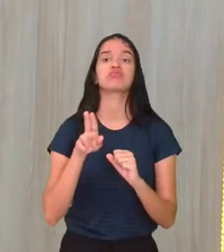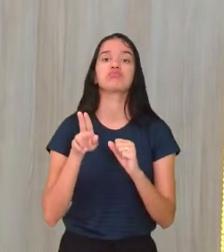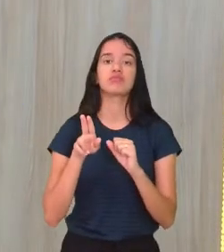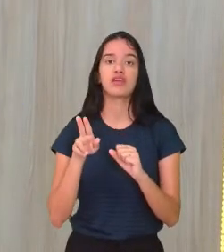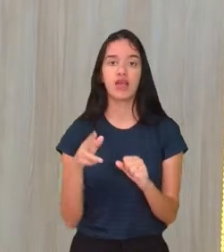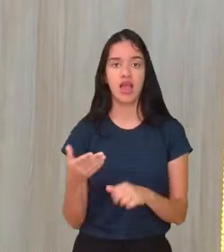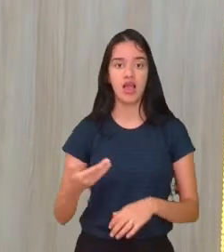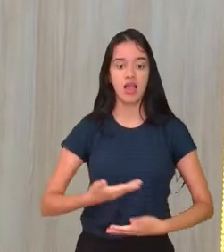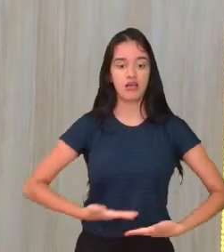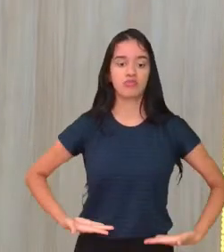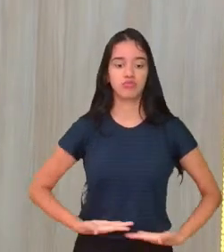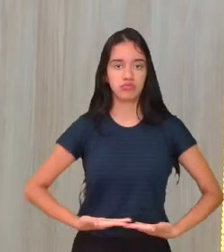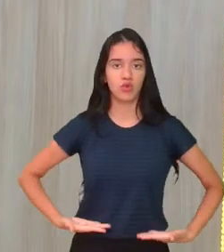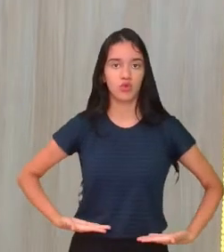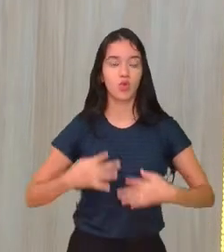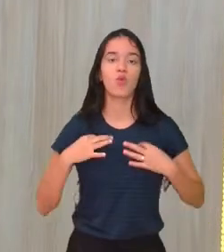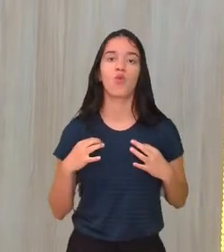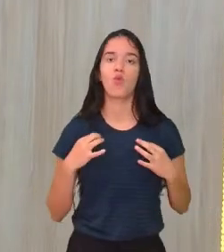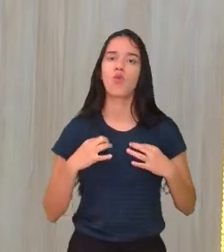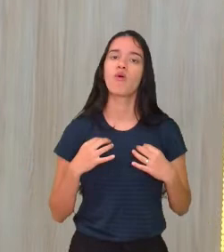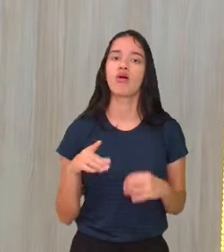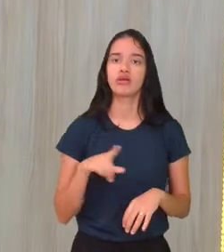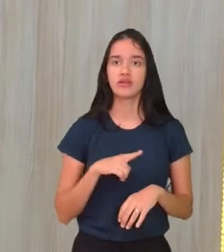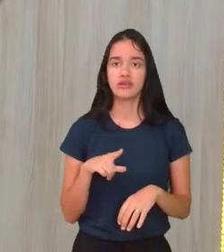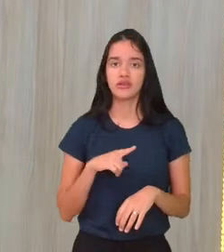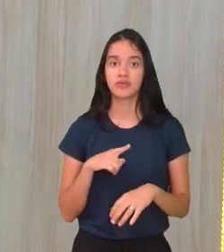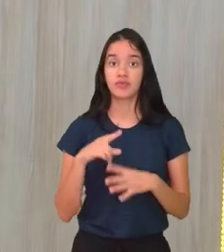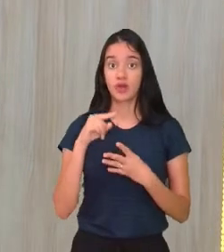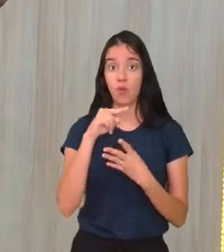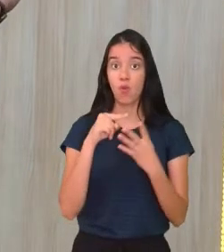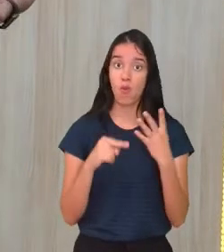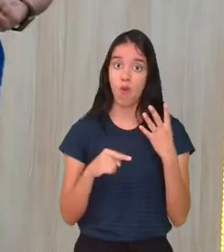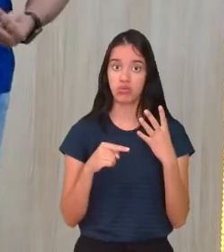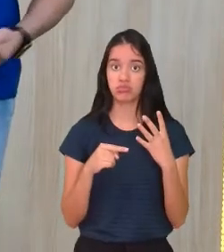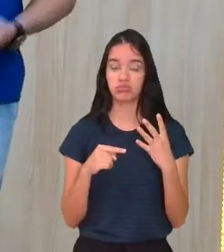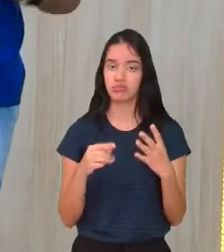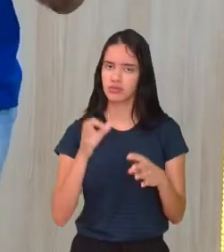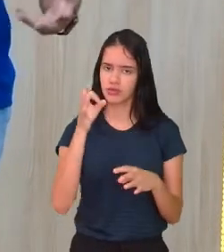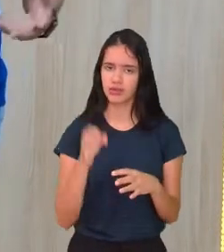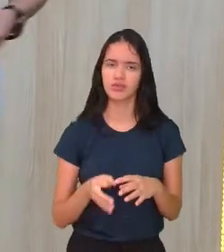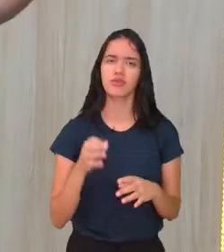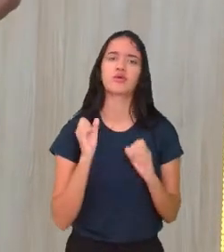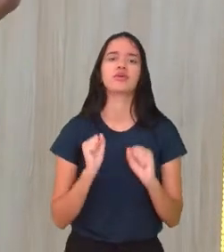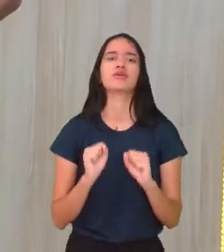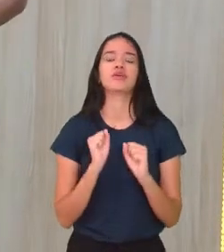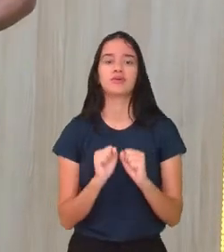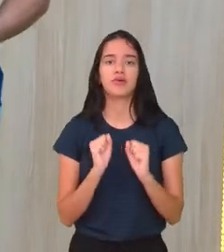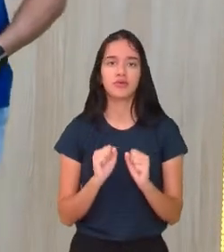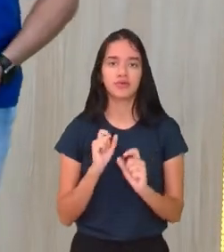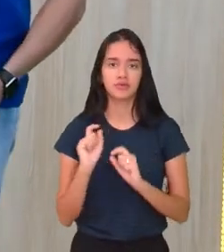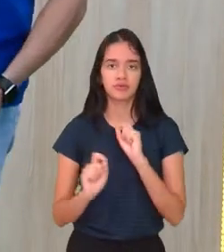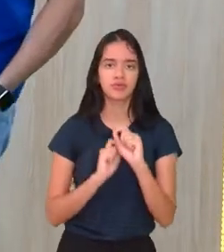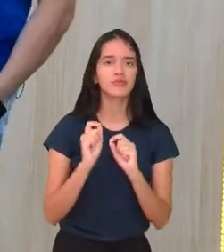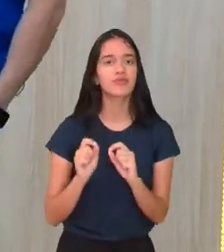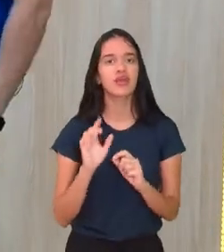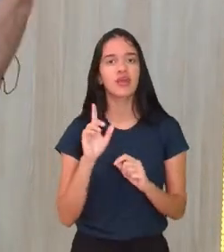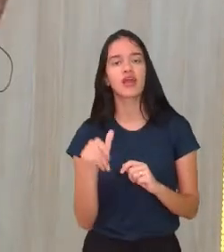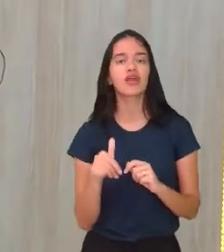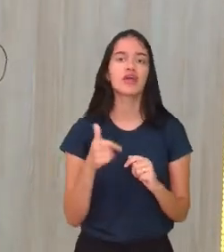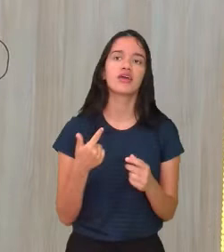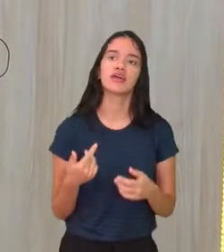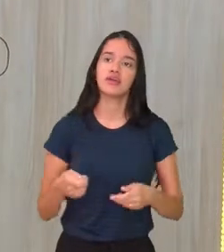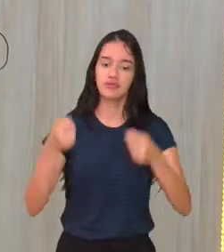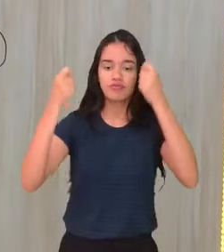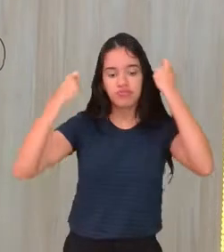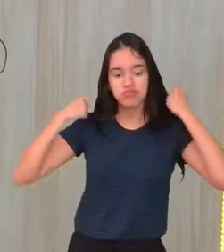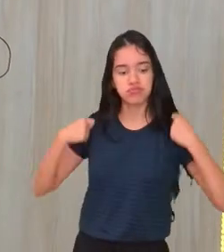de cima aí, apenas com a blusa. Então, eu tenho 4 blusas, certo? Que podem ser aí vestidas por